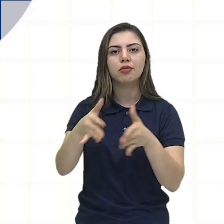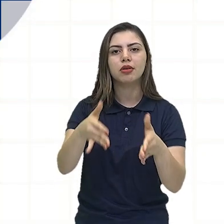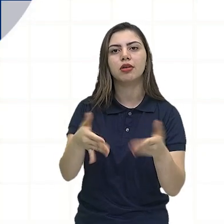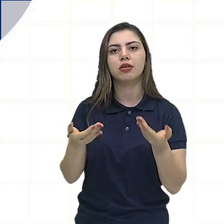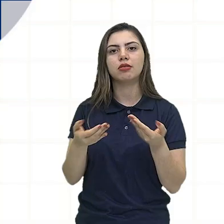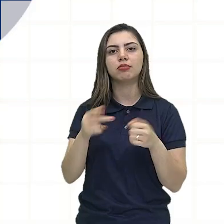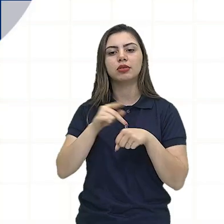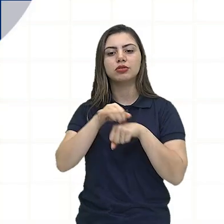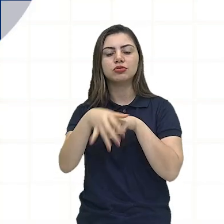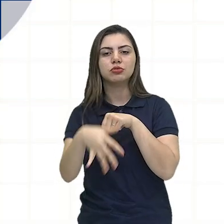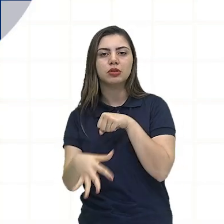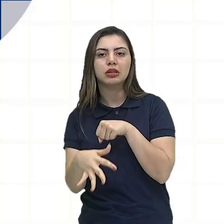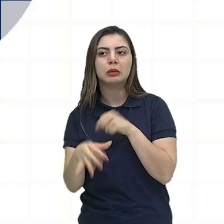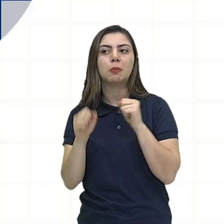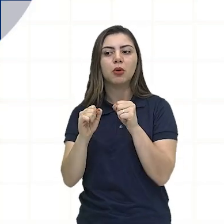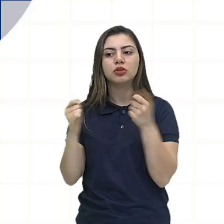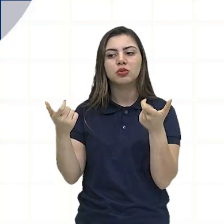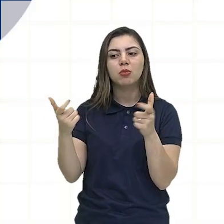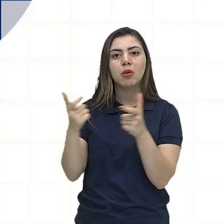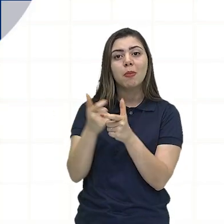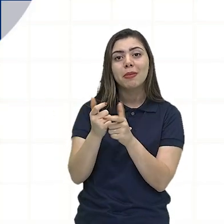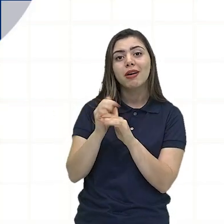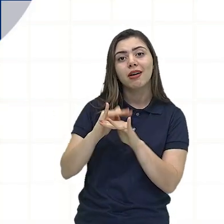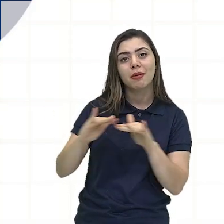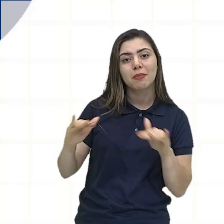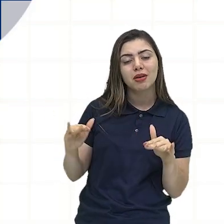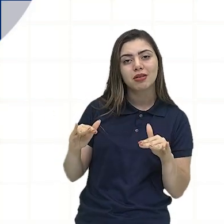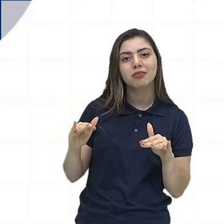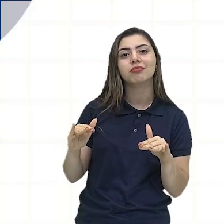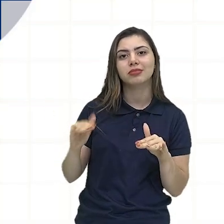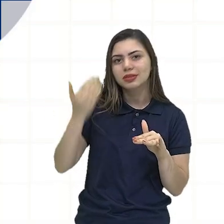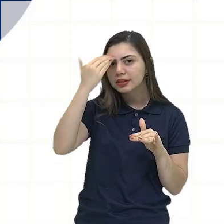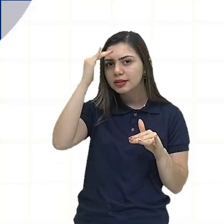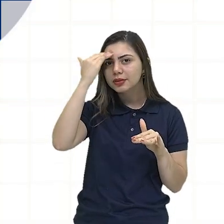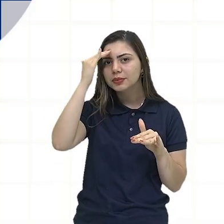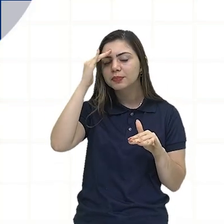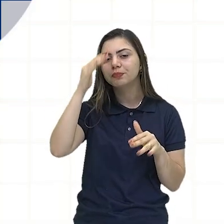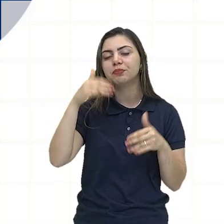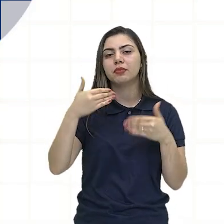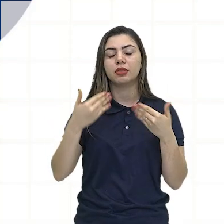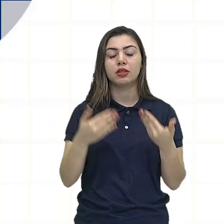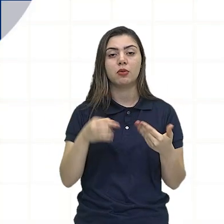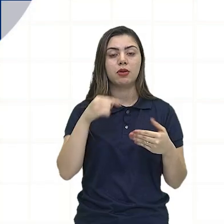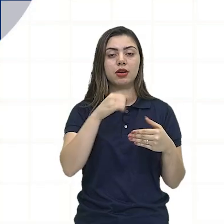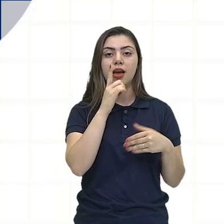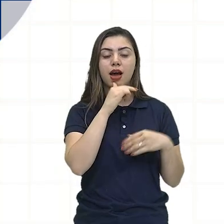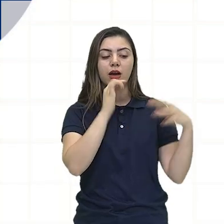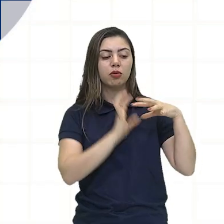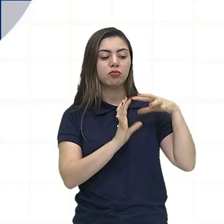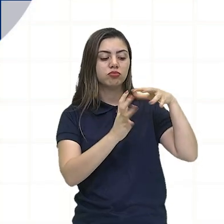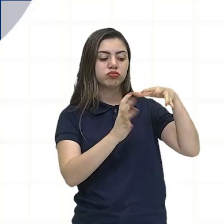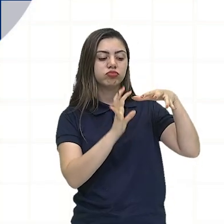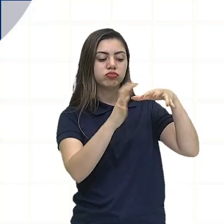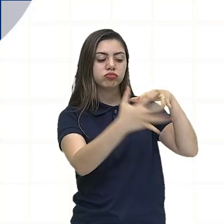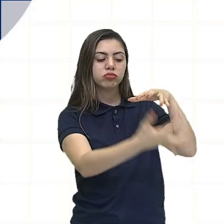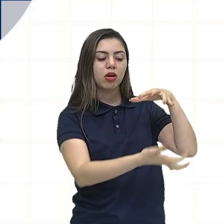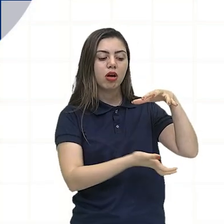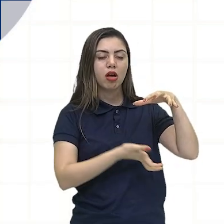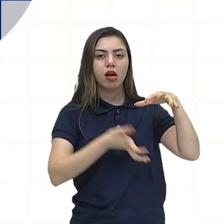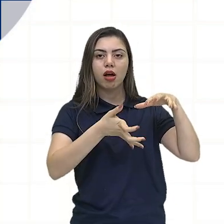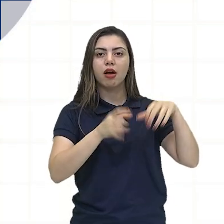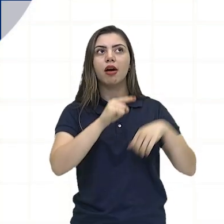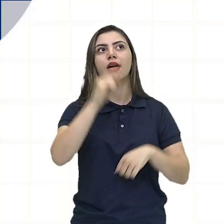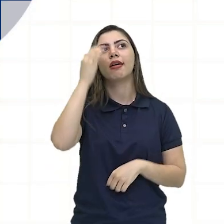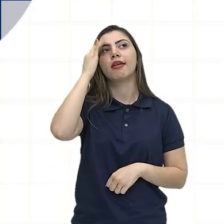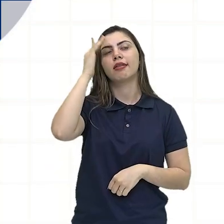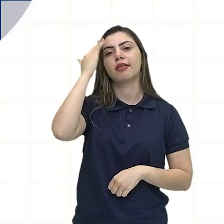rios, ela pode acabar. Então, essa ideia aqui da distribuição da água no planeta é para vocês terem uma